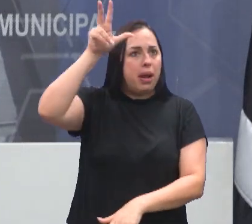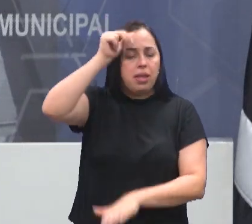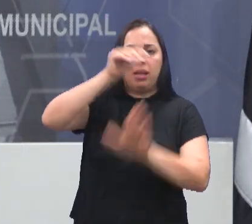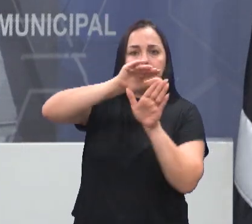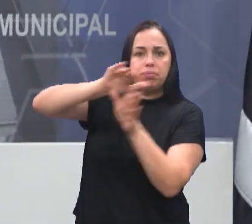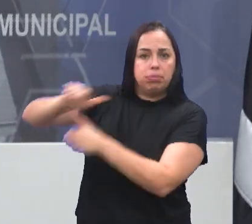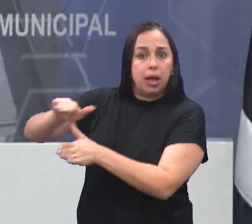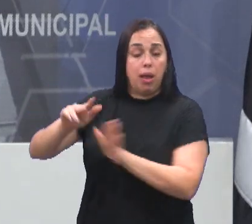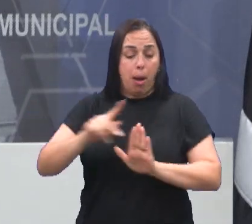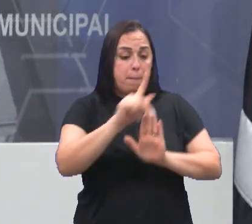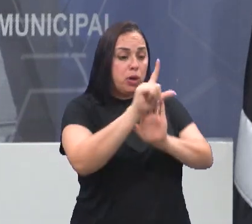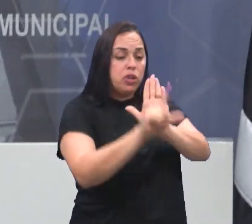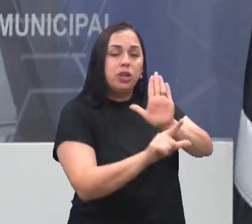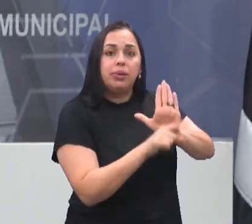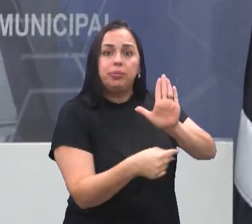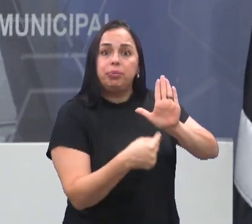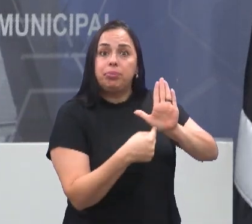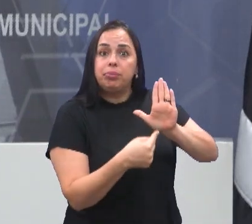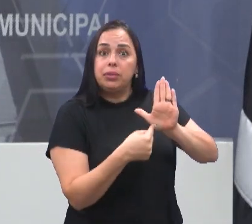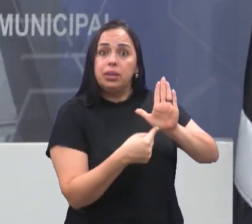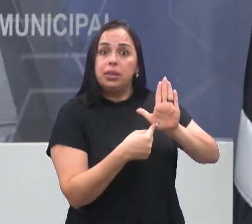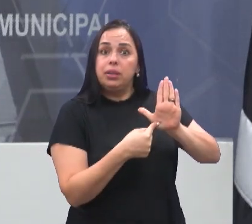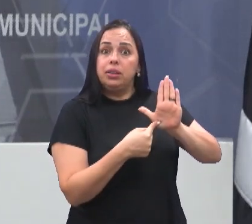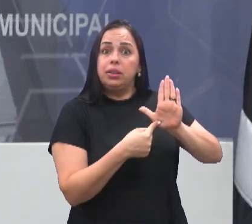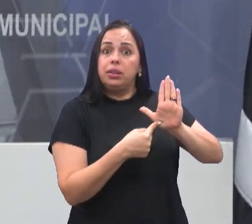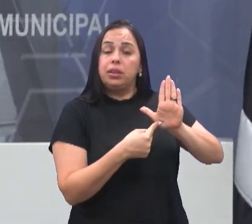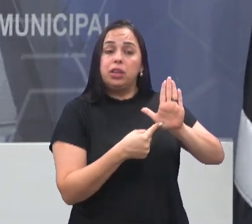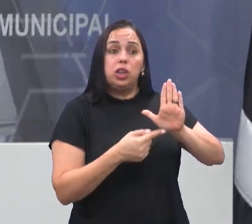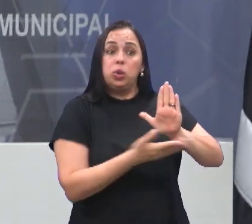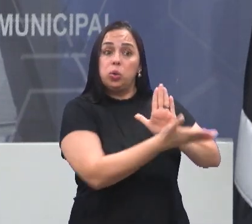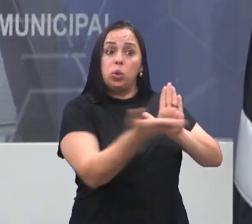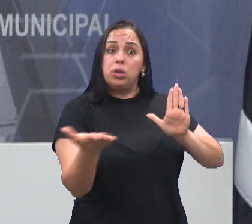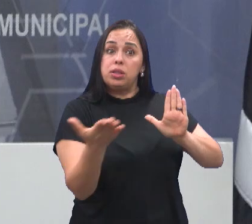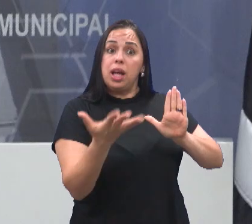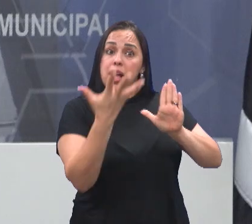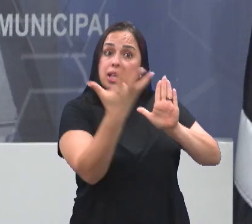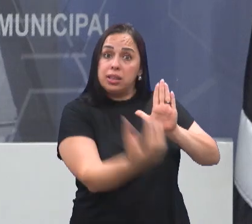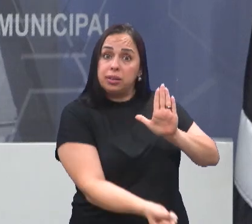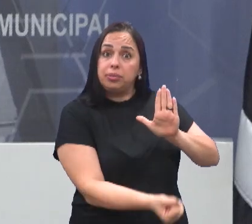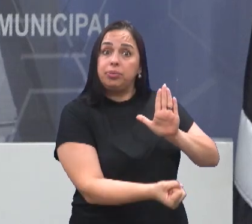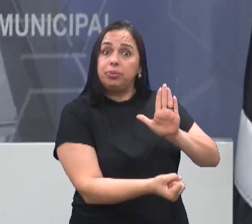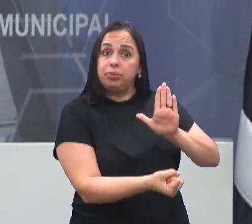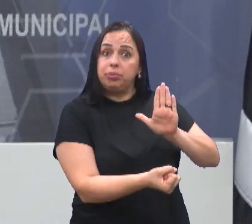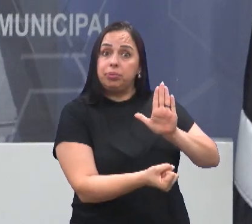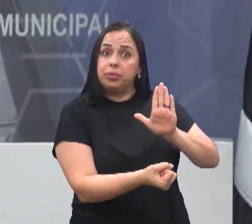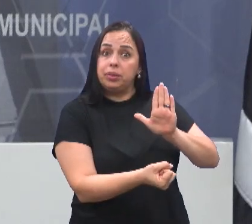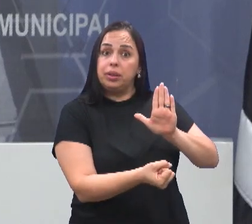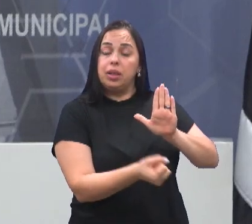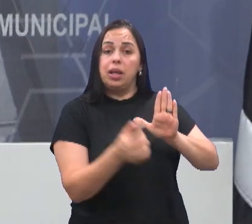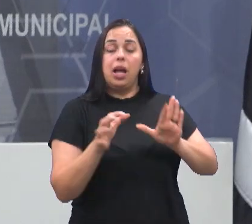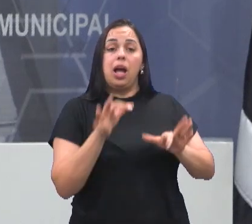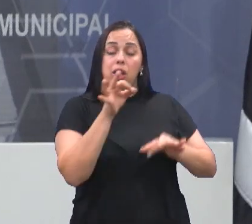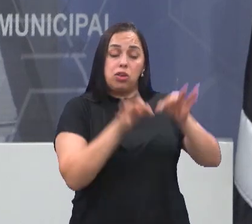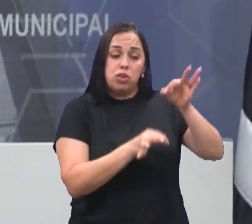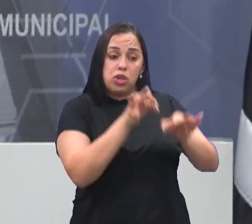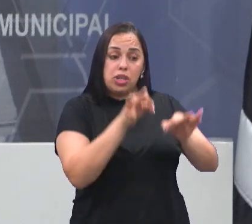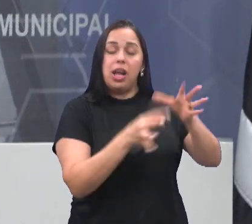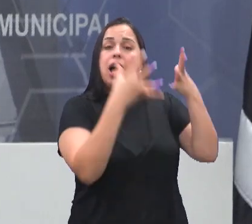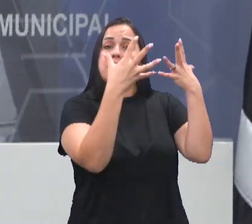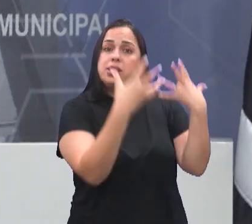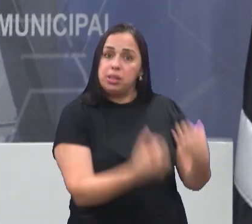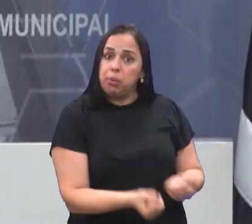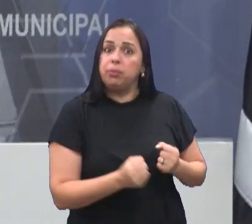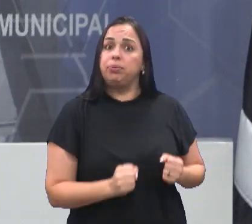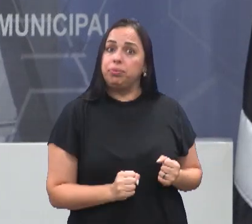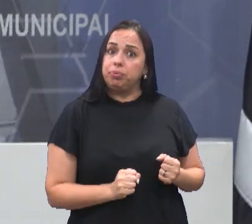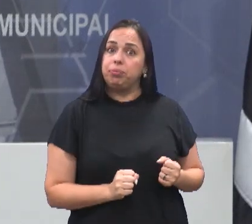um projeto que teve o parecer favorável da assessoria jurídica da casa. Nós temos aqui um projeto que